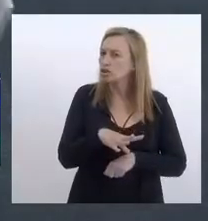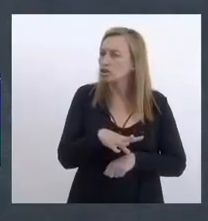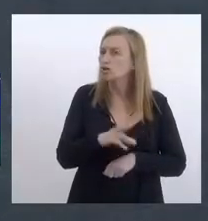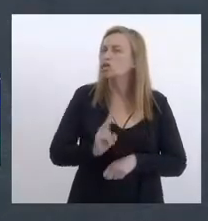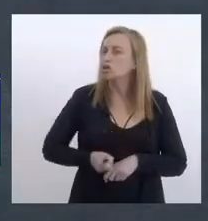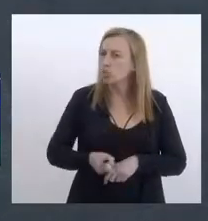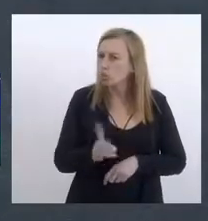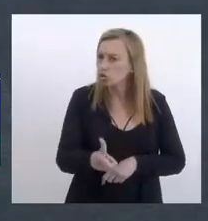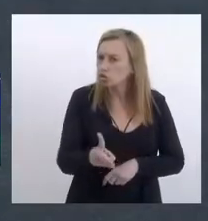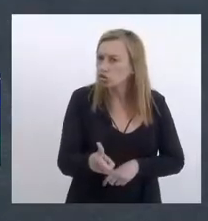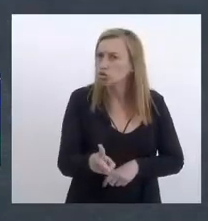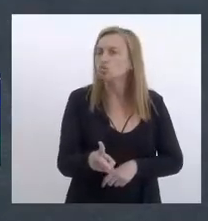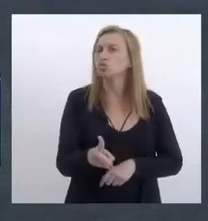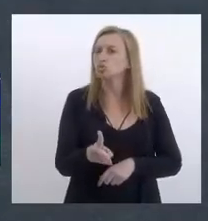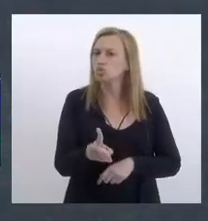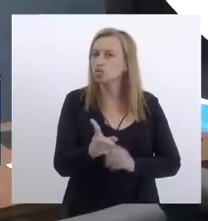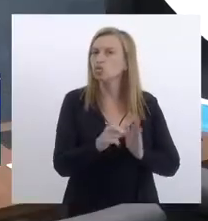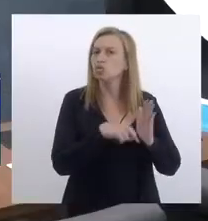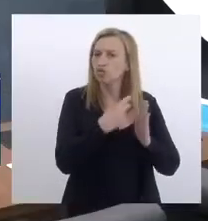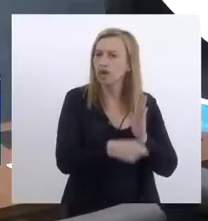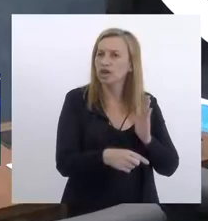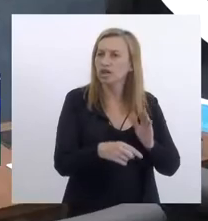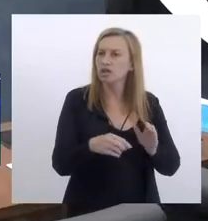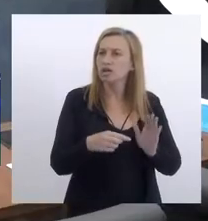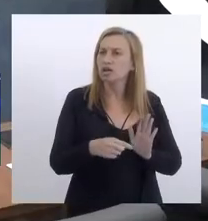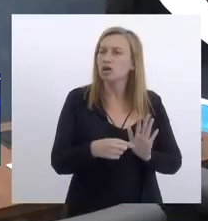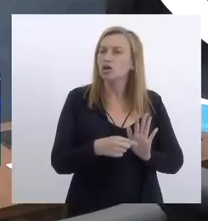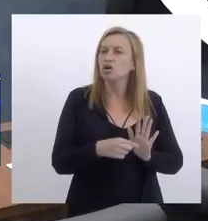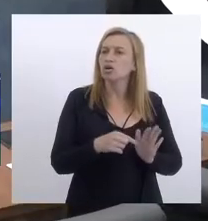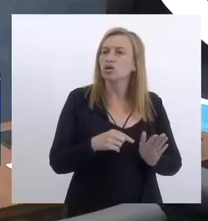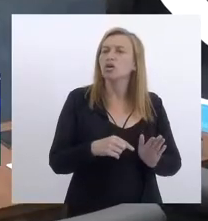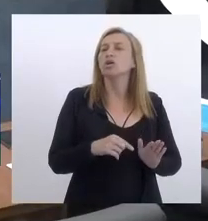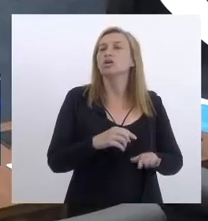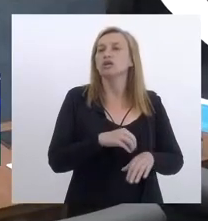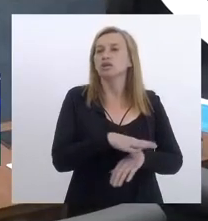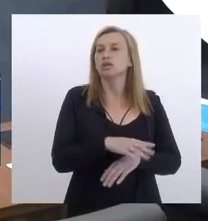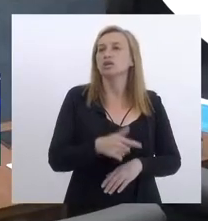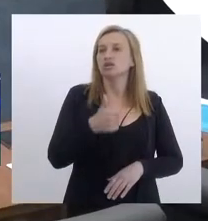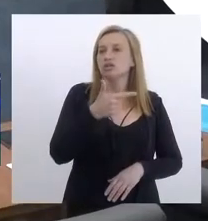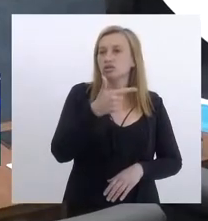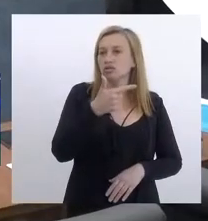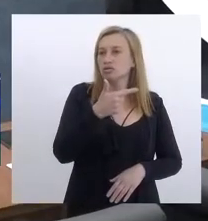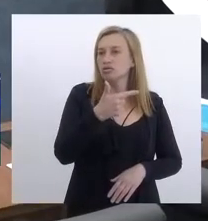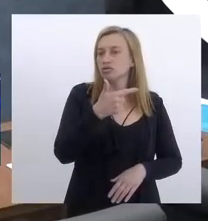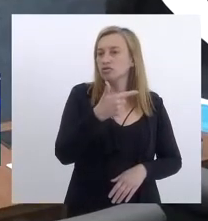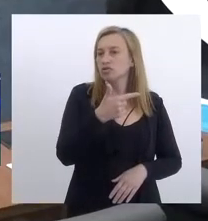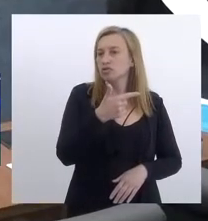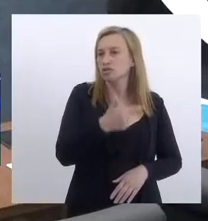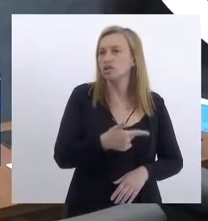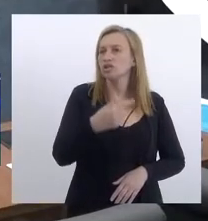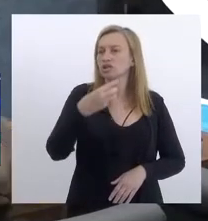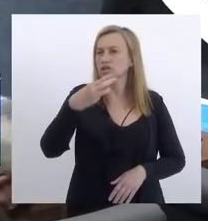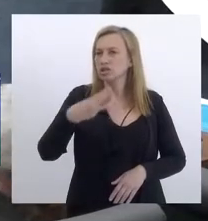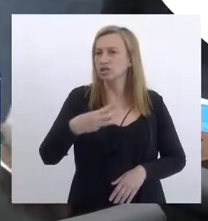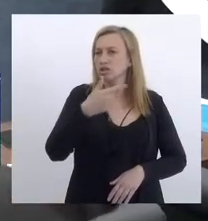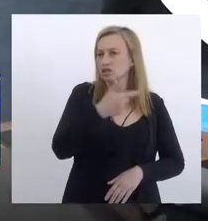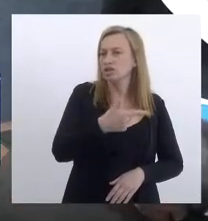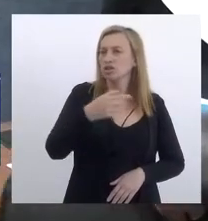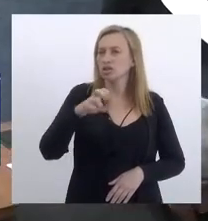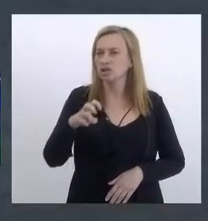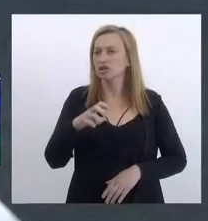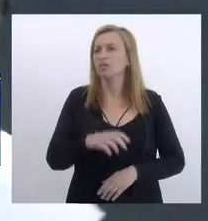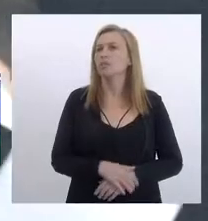mantido os vetos, fazendo destaque de todo o texto. Então falta o 23º e 25º. É. Exato, faltam dois. O okay.